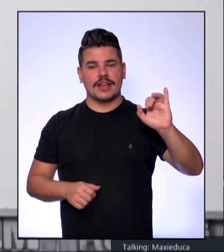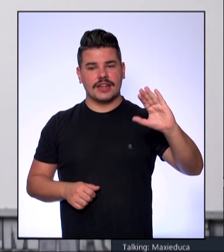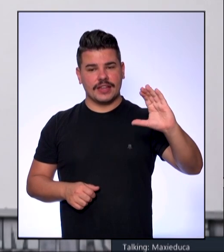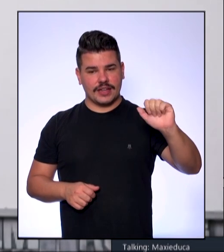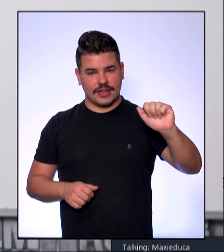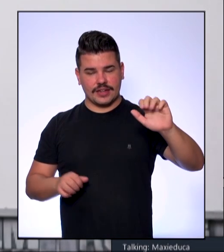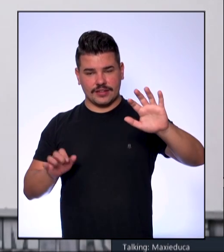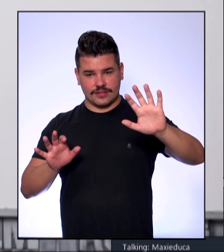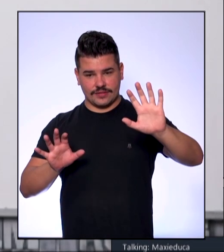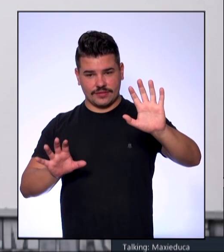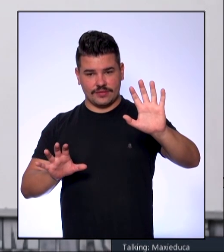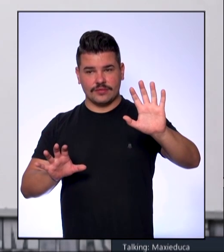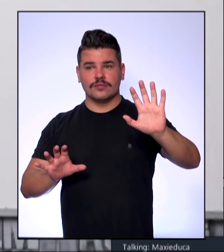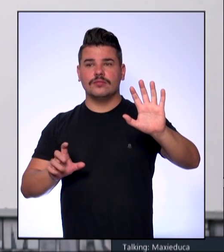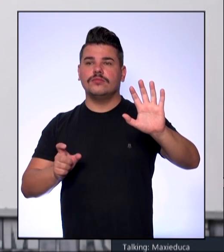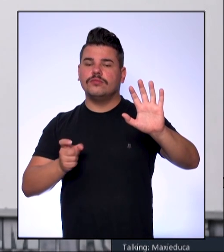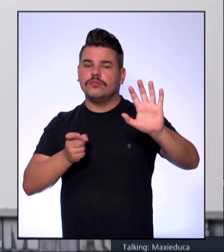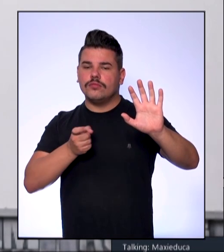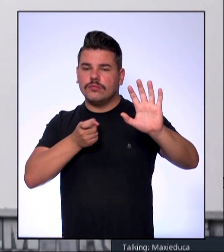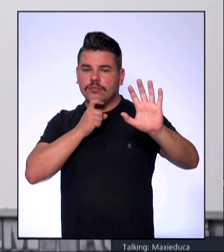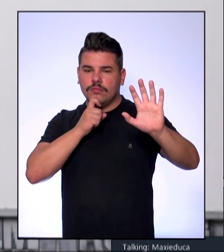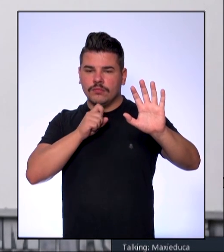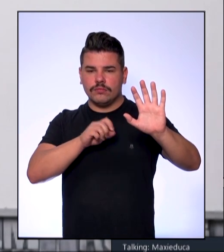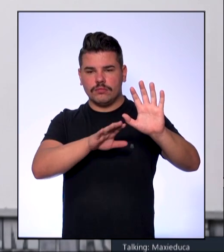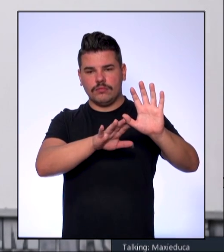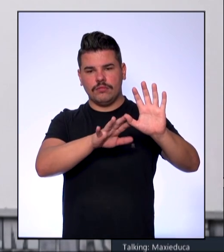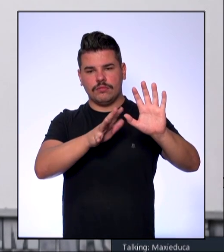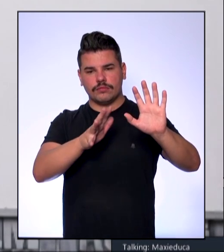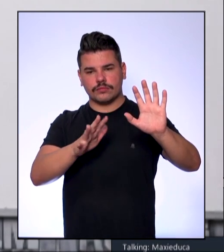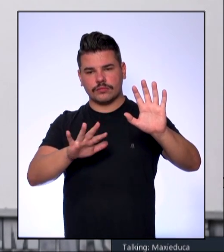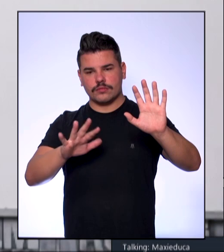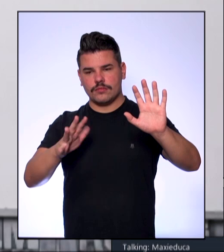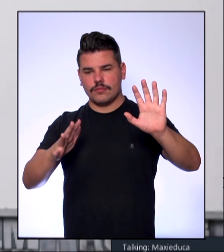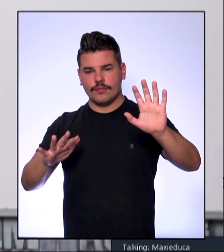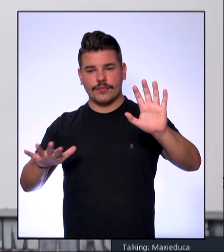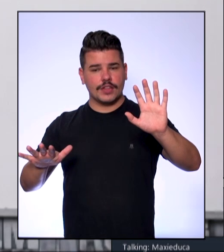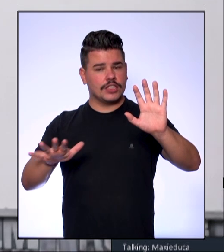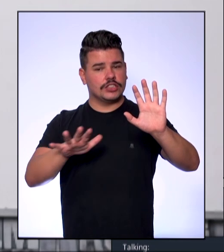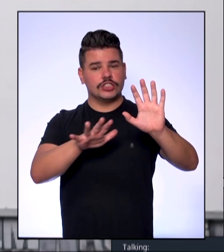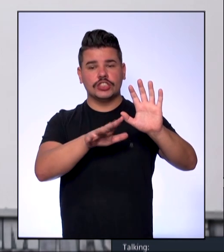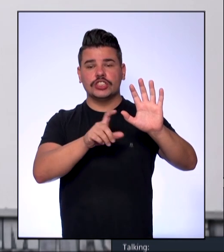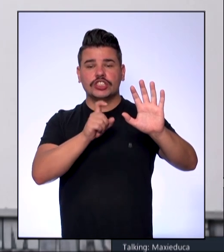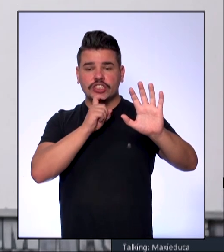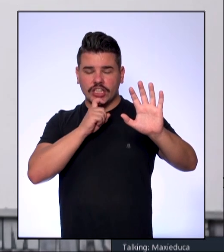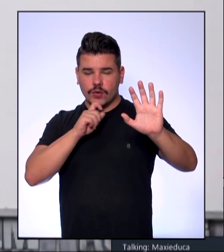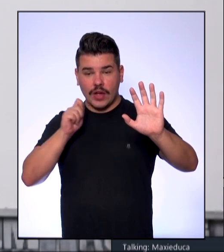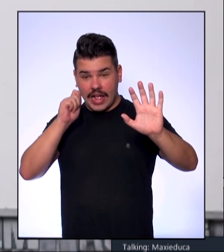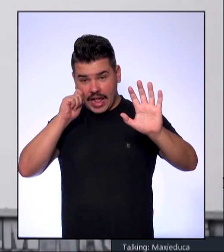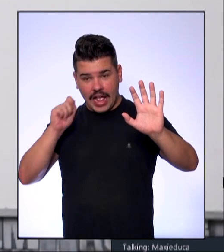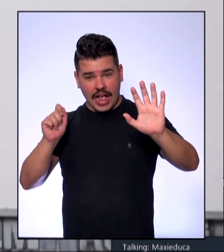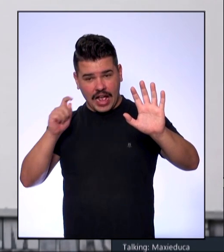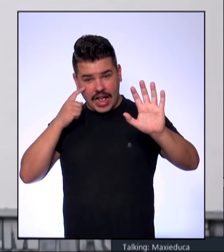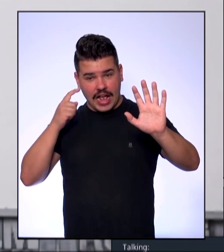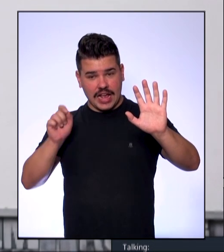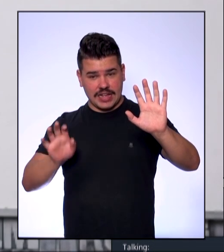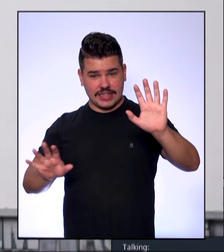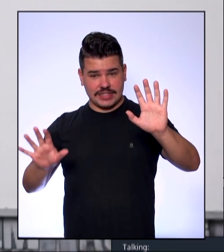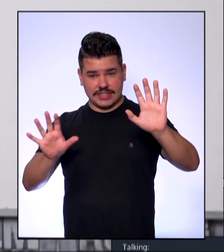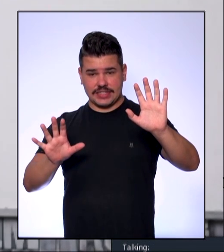contato entre Ásia mais América.